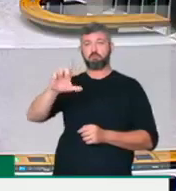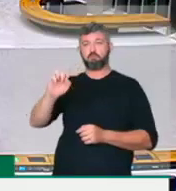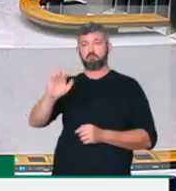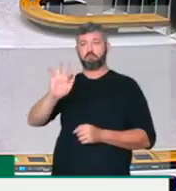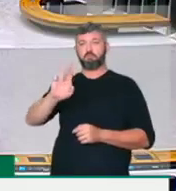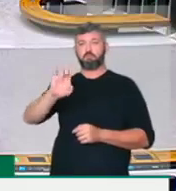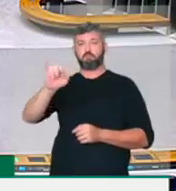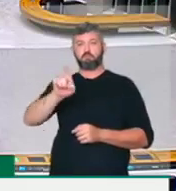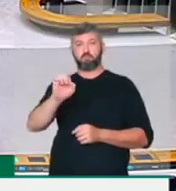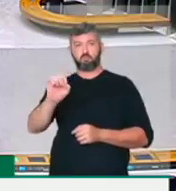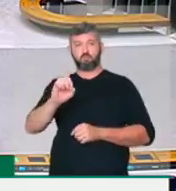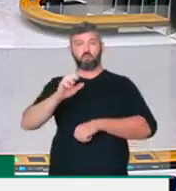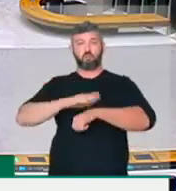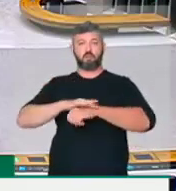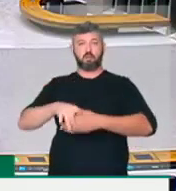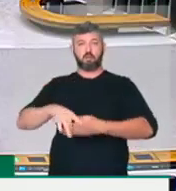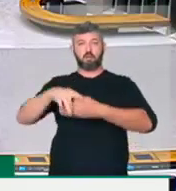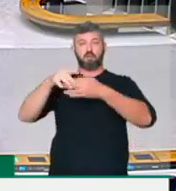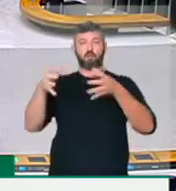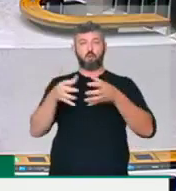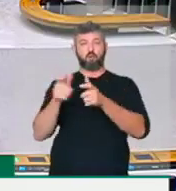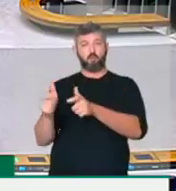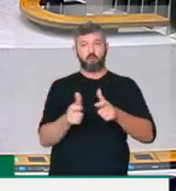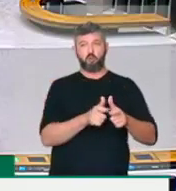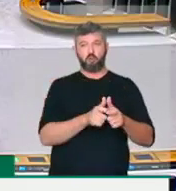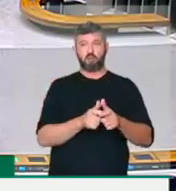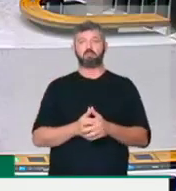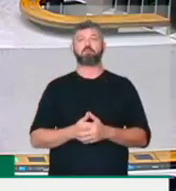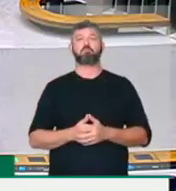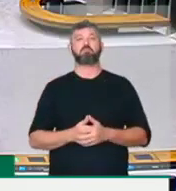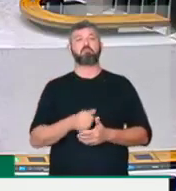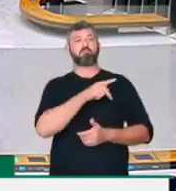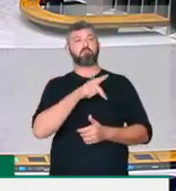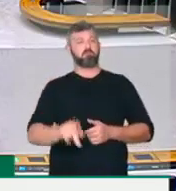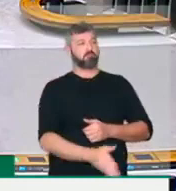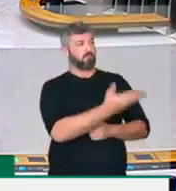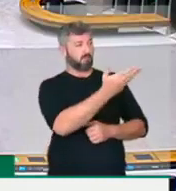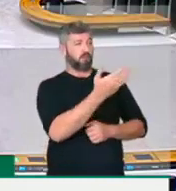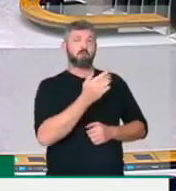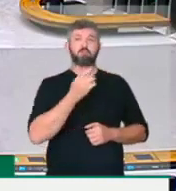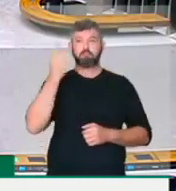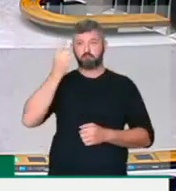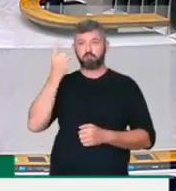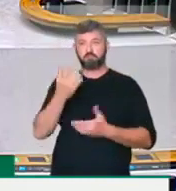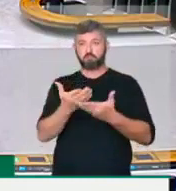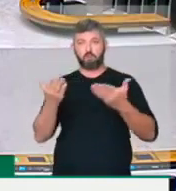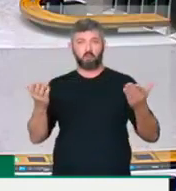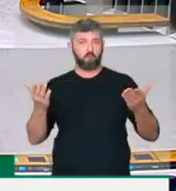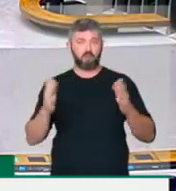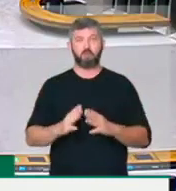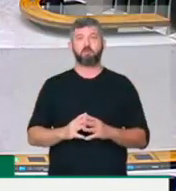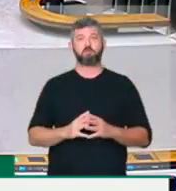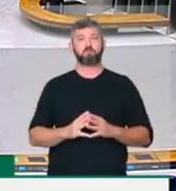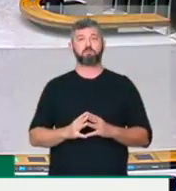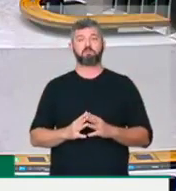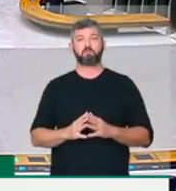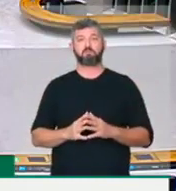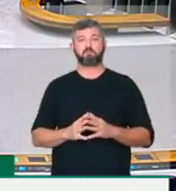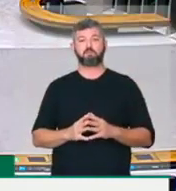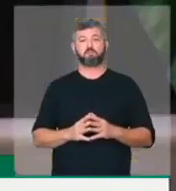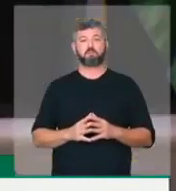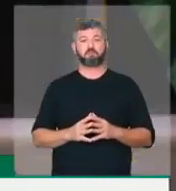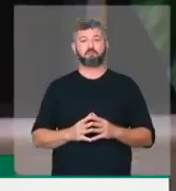Eixo, pelo tempo de liderança. Senhor presidente, senhoras e senhores deputados,